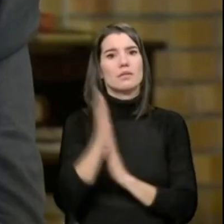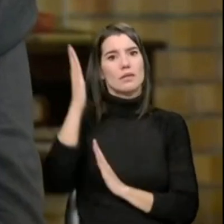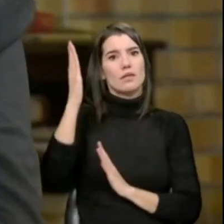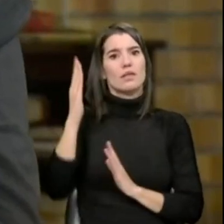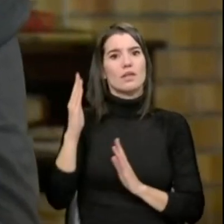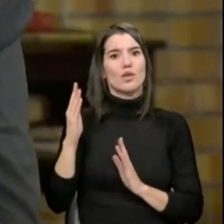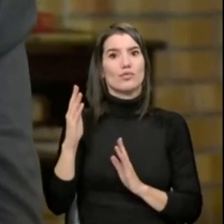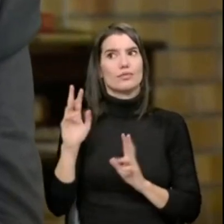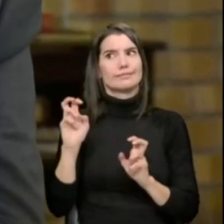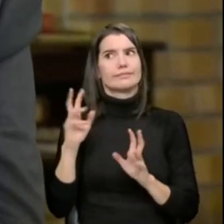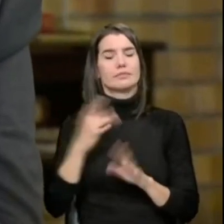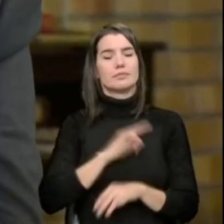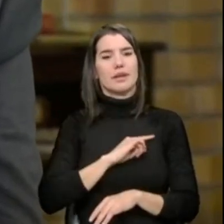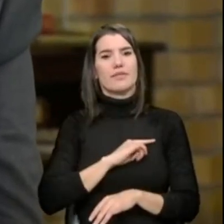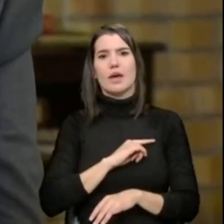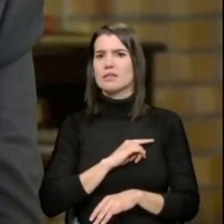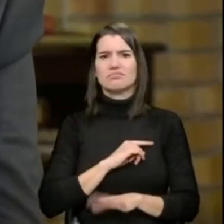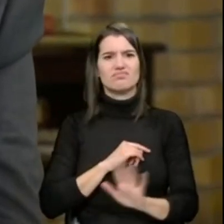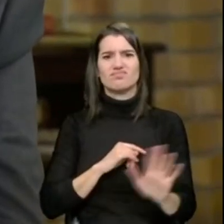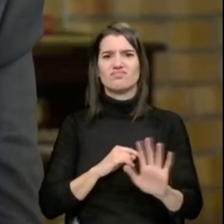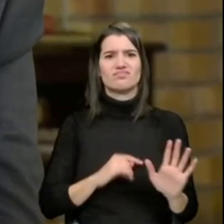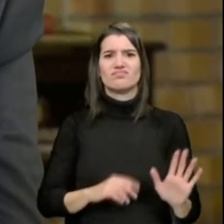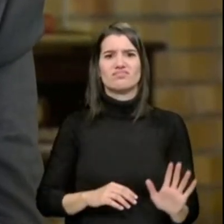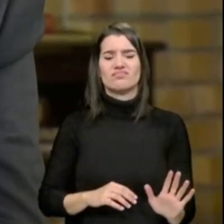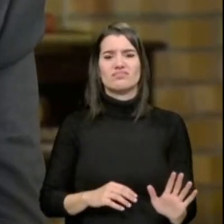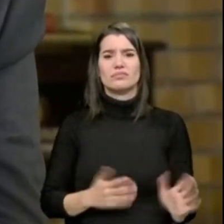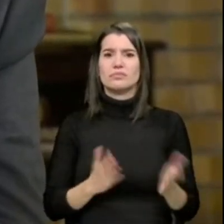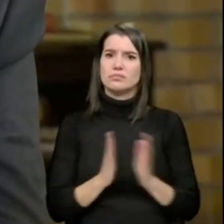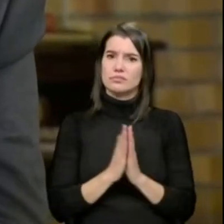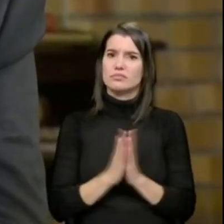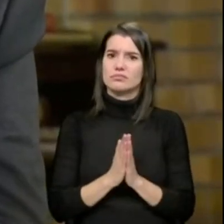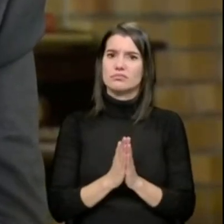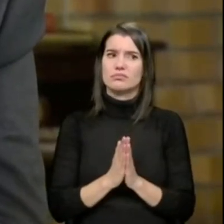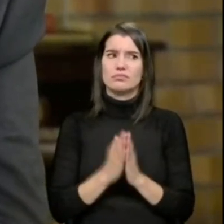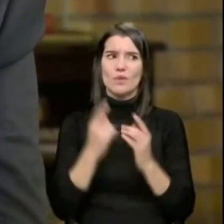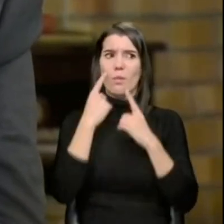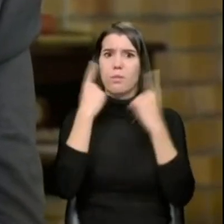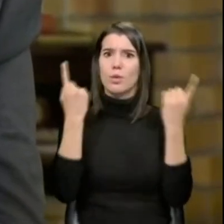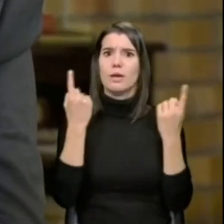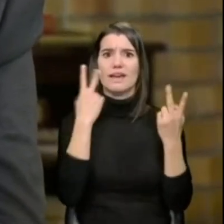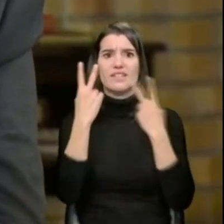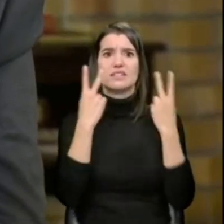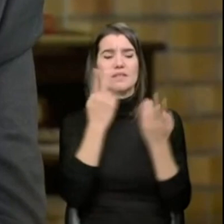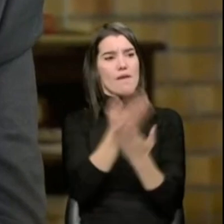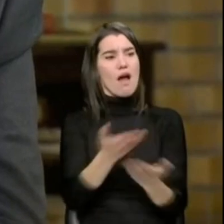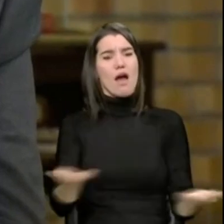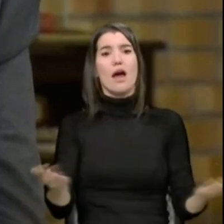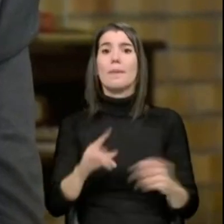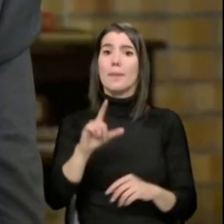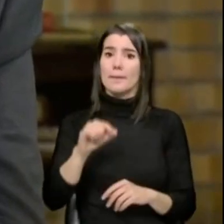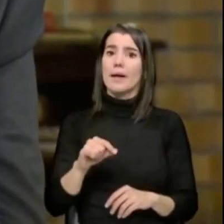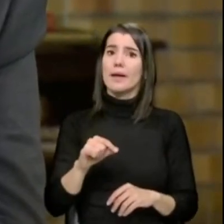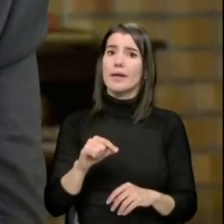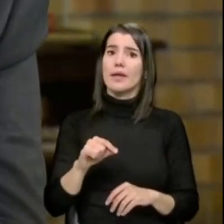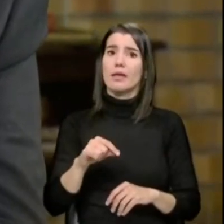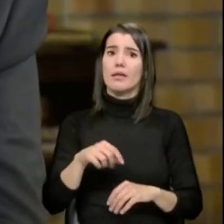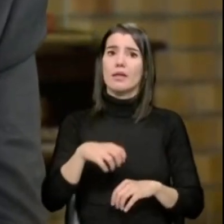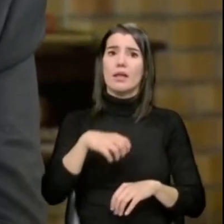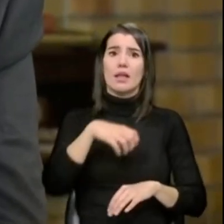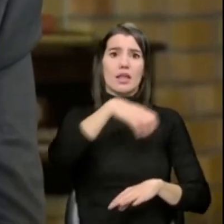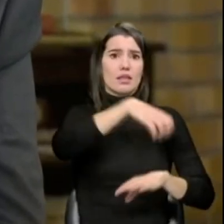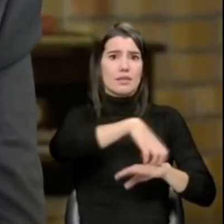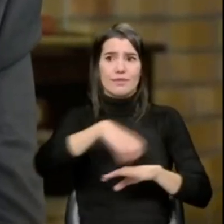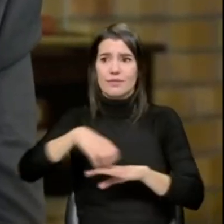questão privada e nós dizemos não, a experiência religiosa tem uma dimensão pública, visível, através dos edifícios,